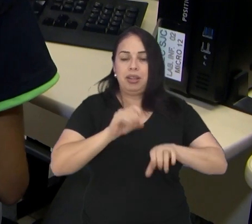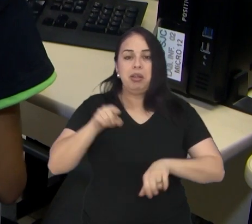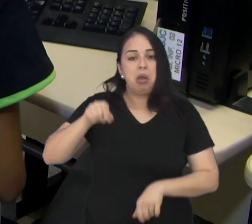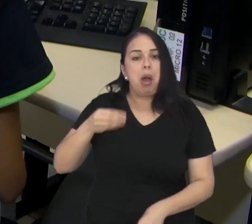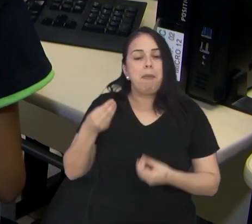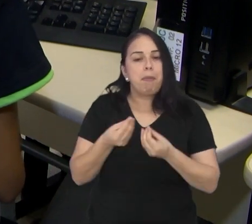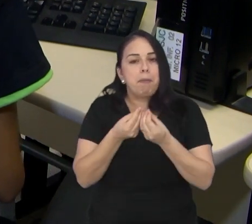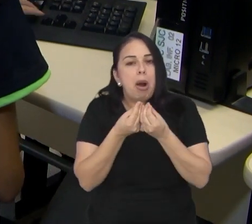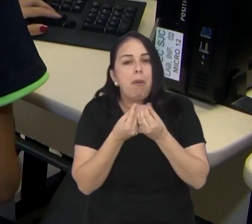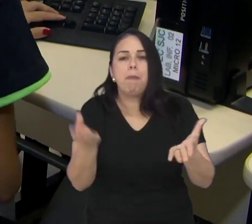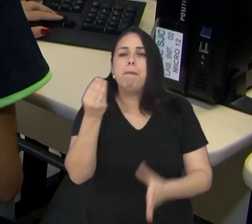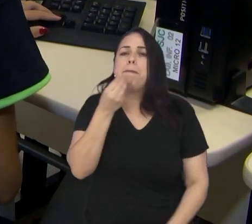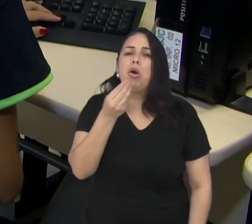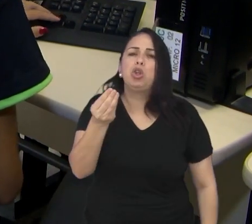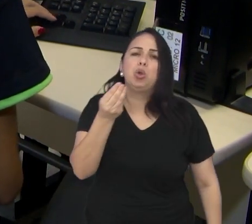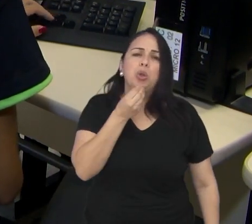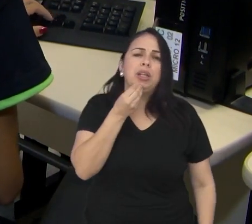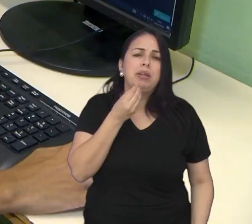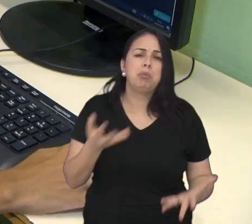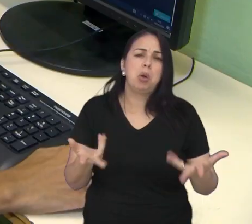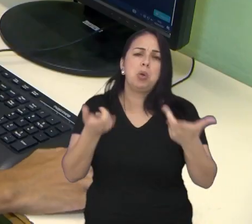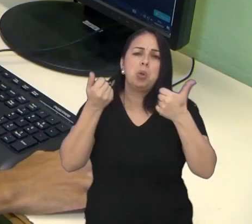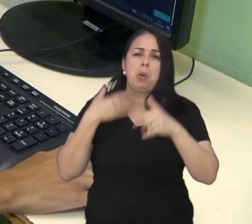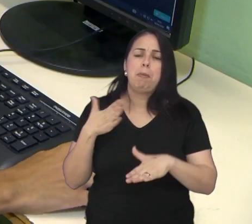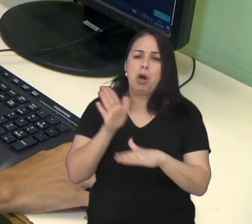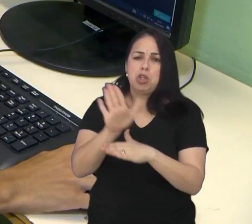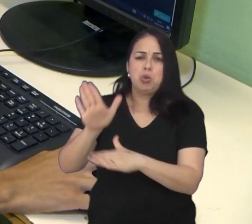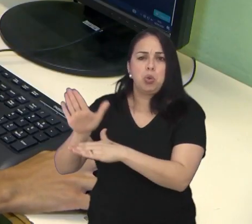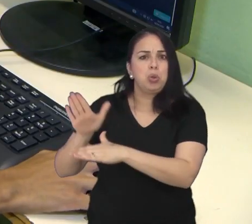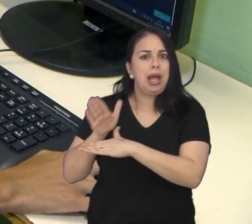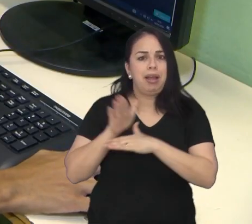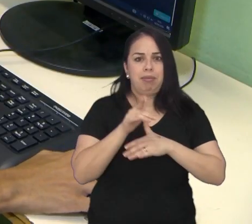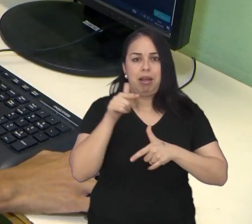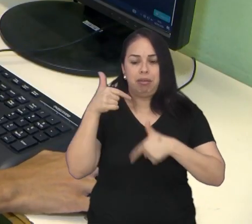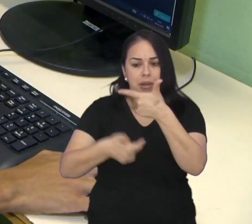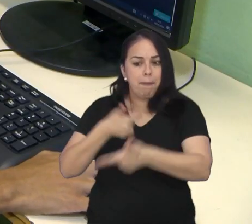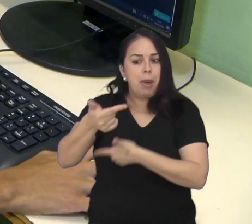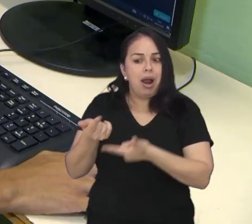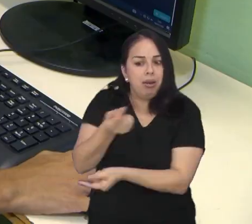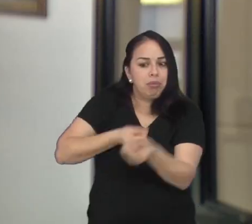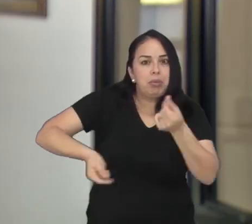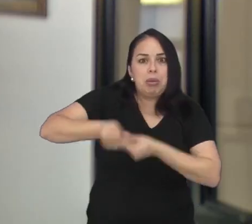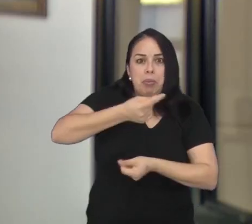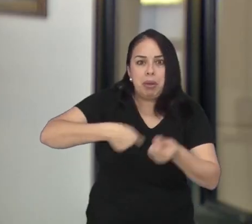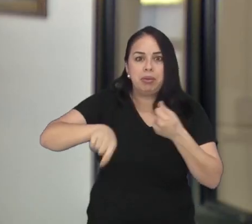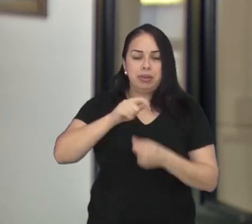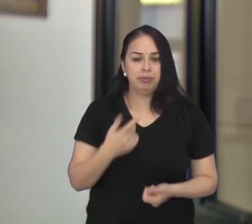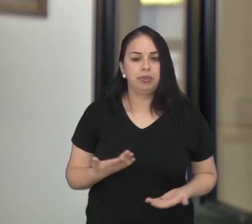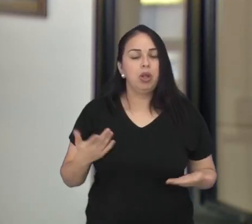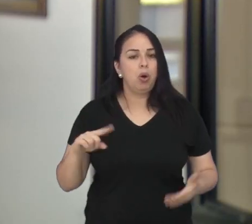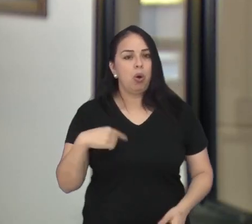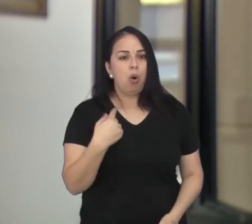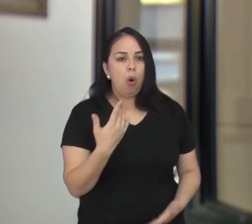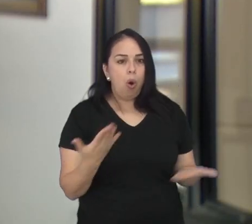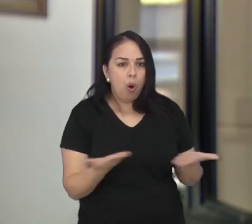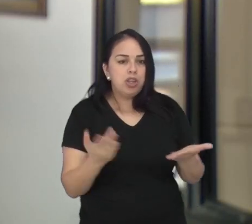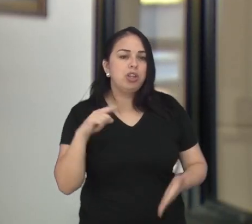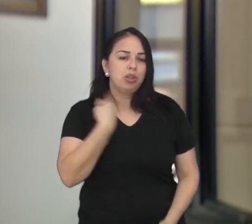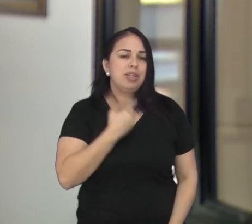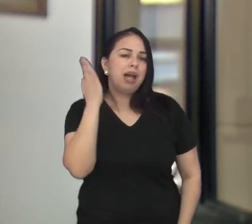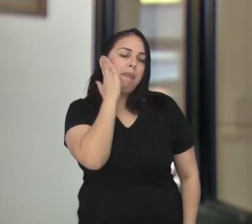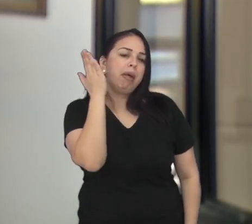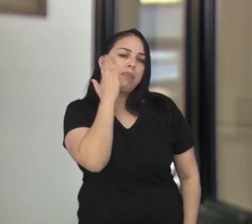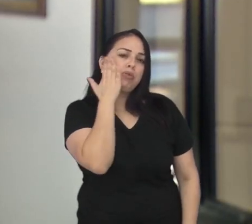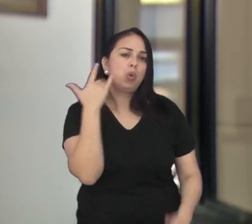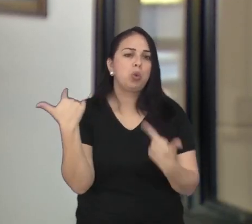que a oportunidade oferecida pela ETEC pode contribuir com a geração de emprego e renda. Isso aí é uma preparação, né? Hoje a gente sabe que o